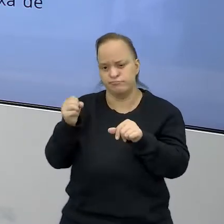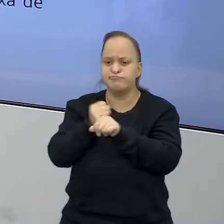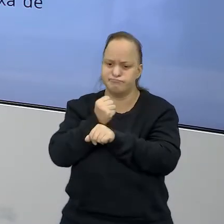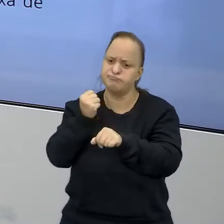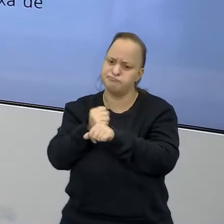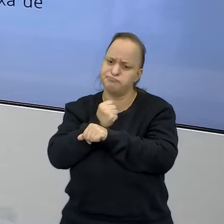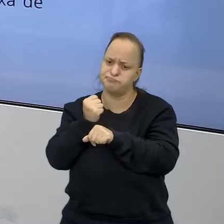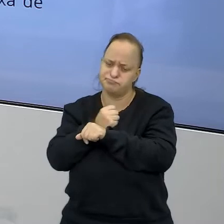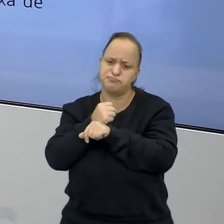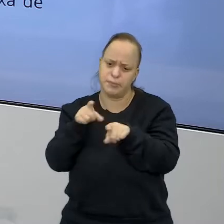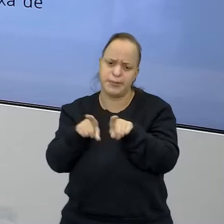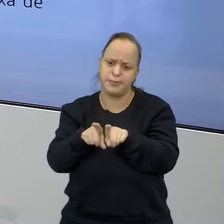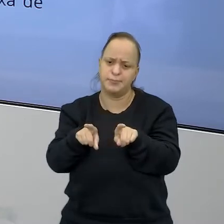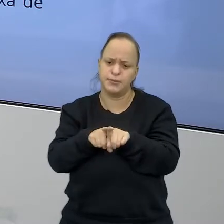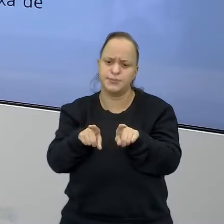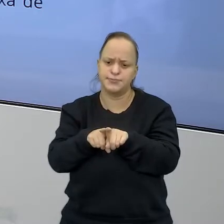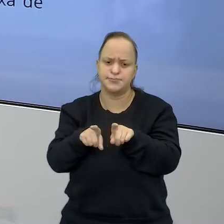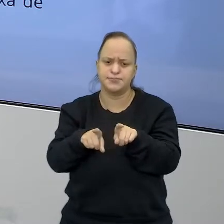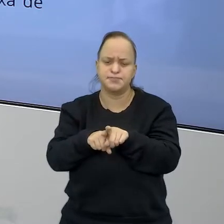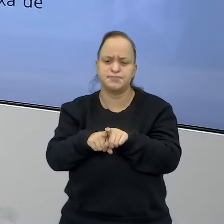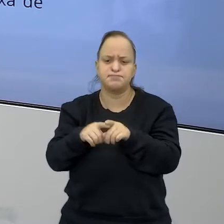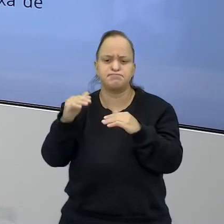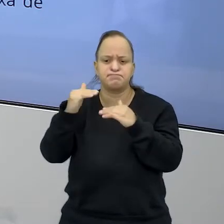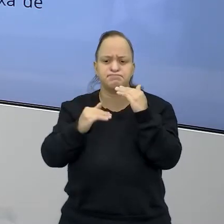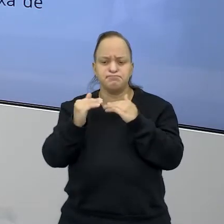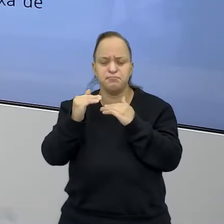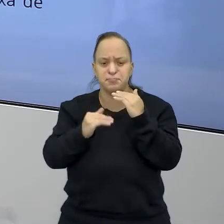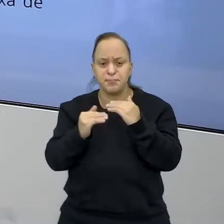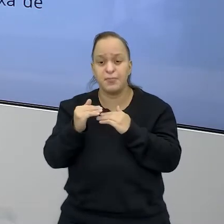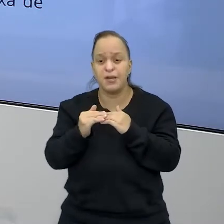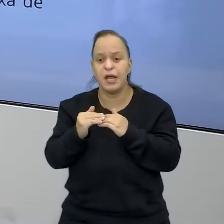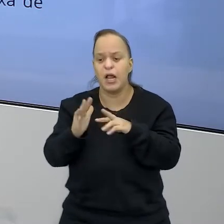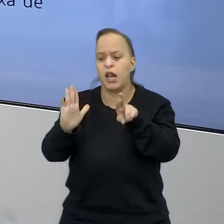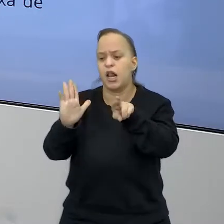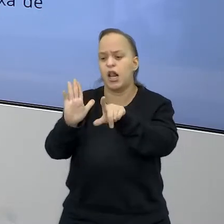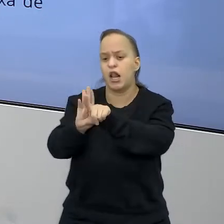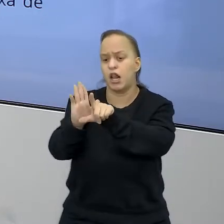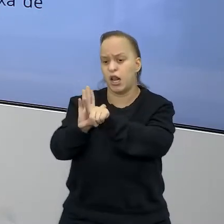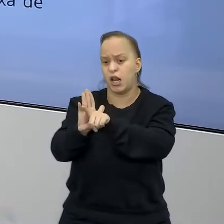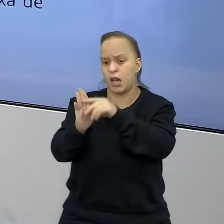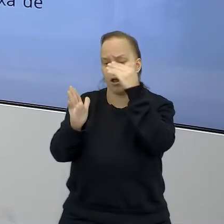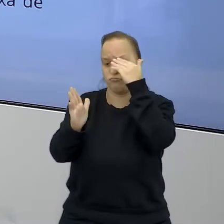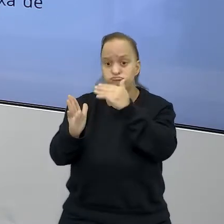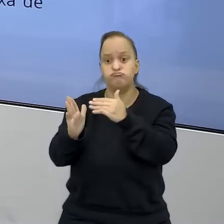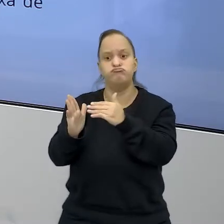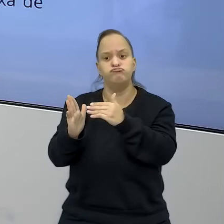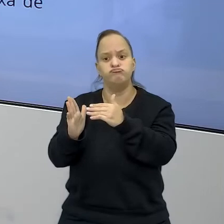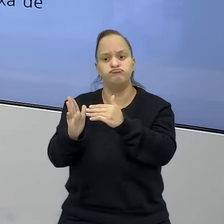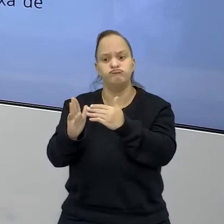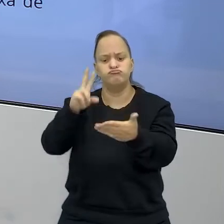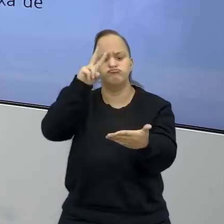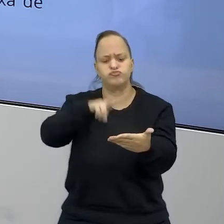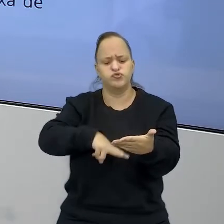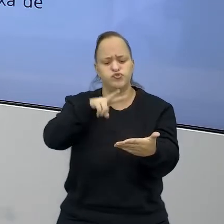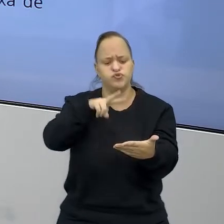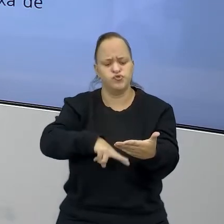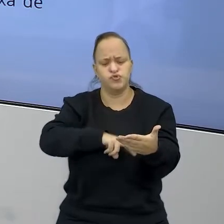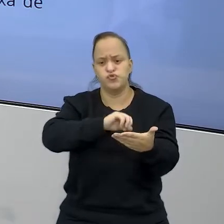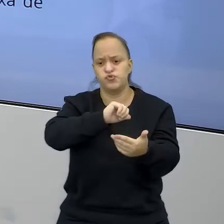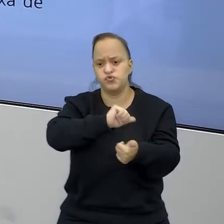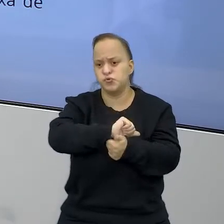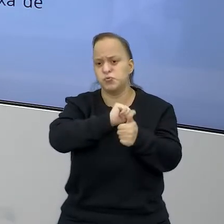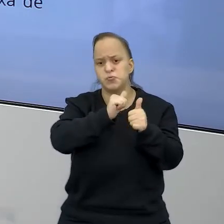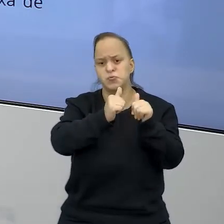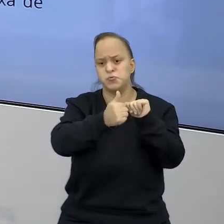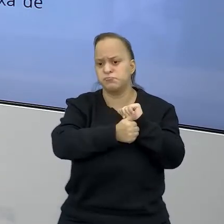obviamente, você tem que ficar atento a essas leis, tá? Você sempre tem que estar se atualizando. A escola vai ensinar